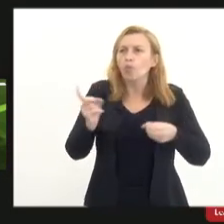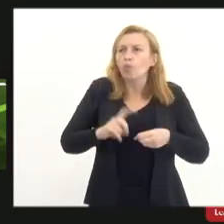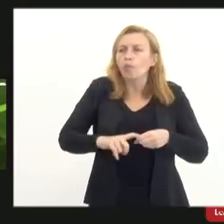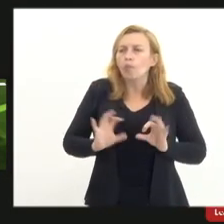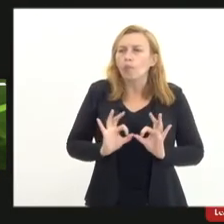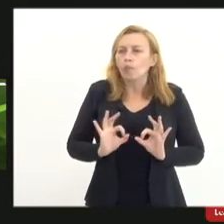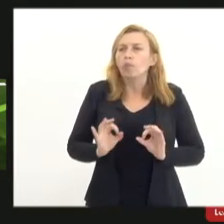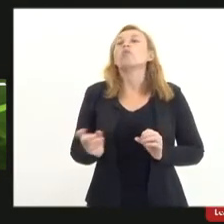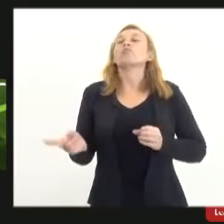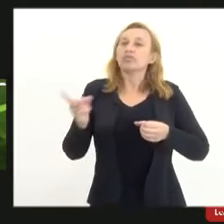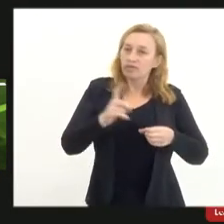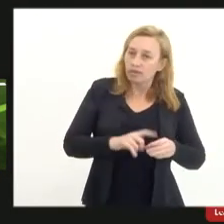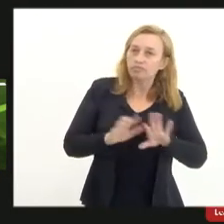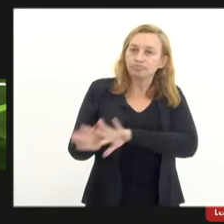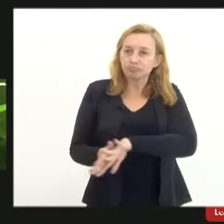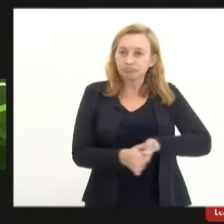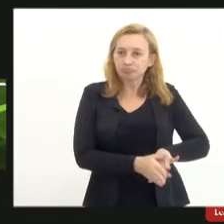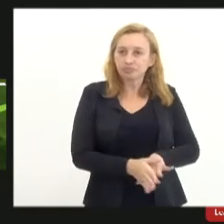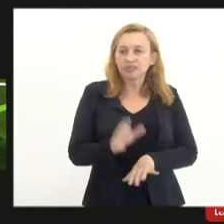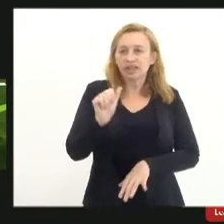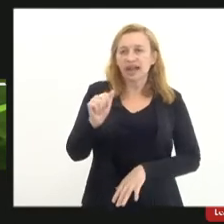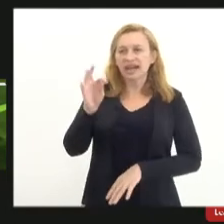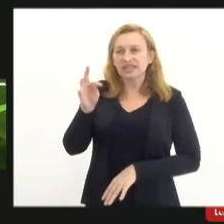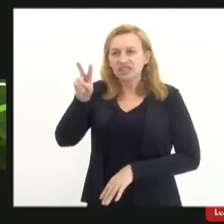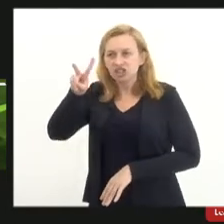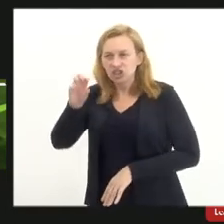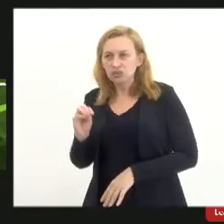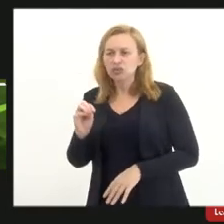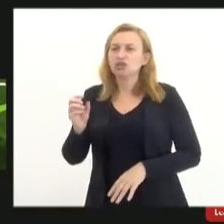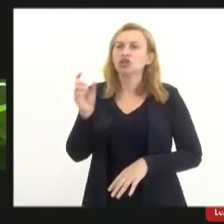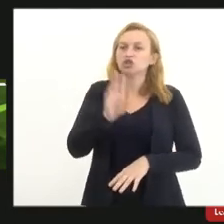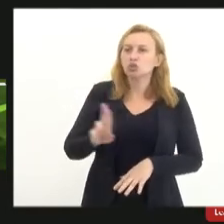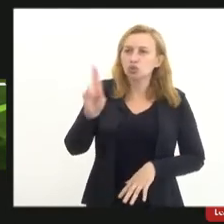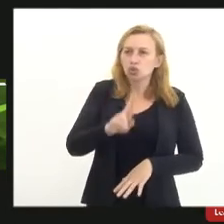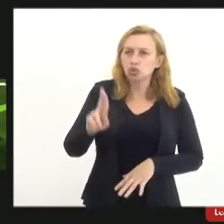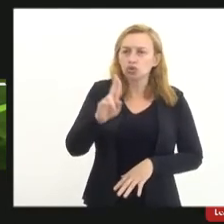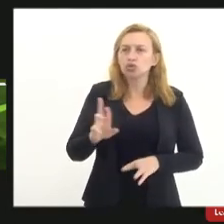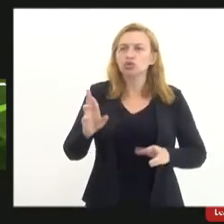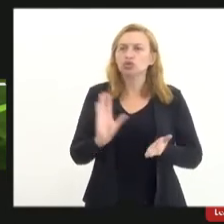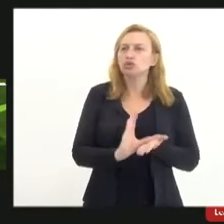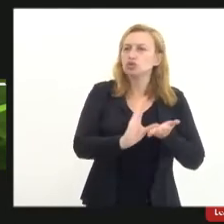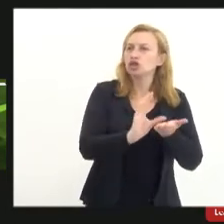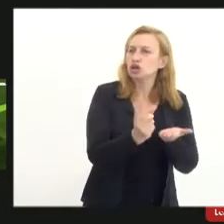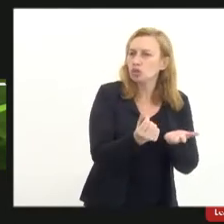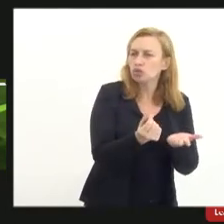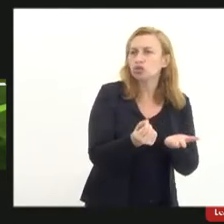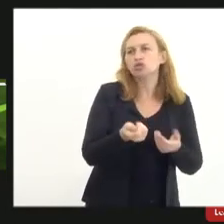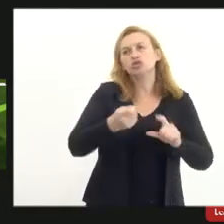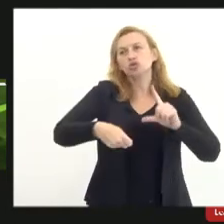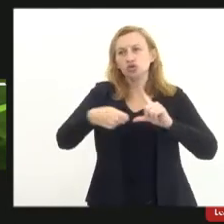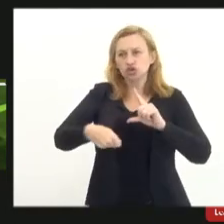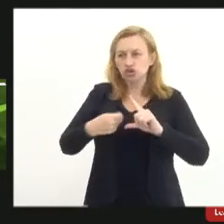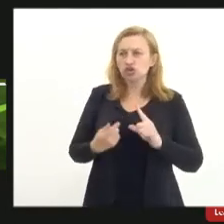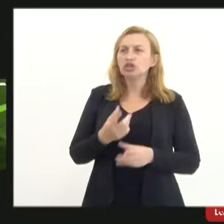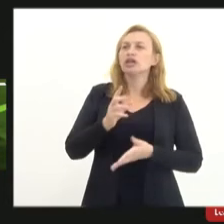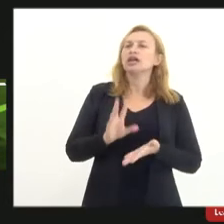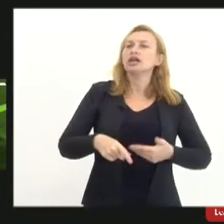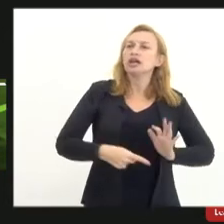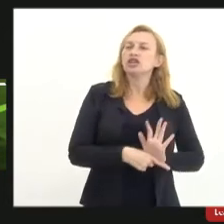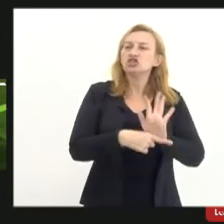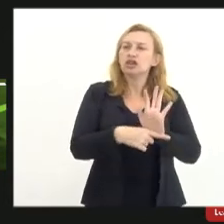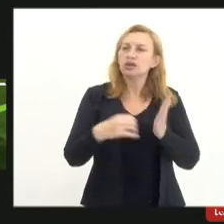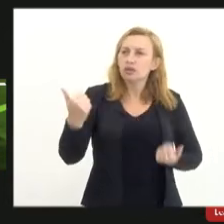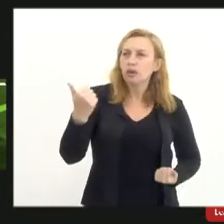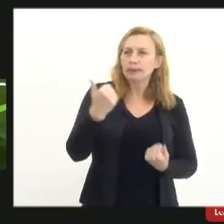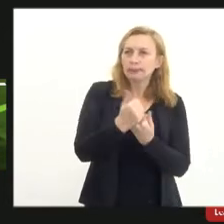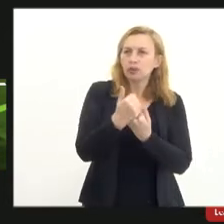pergunta dos novos ativos, e da otimização aí dos recursos de logística que servirão como apoio